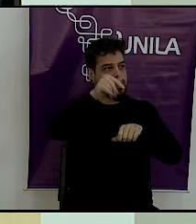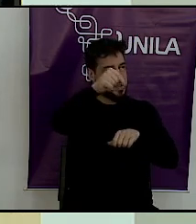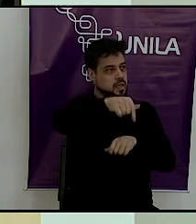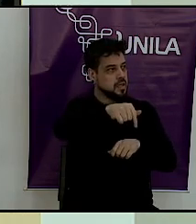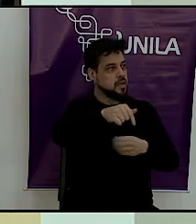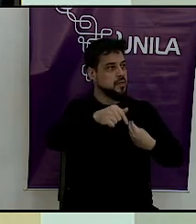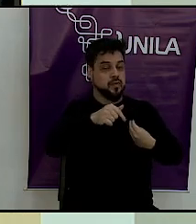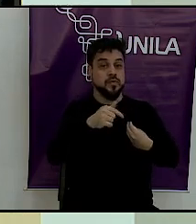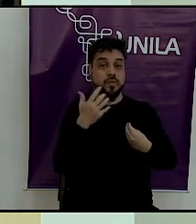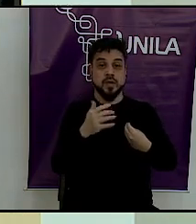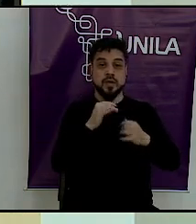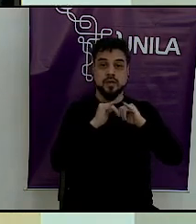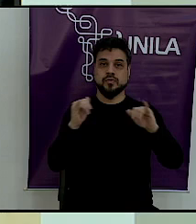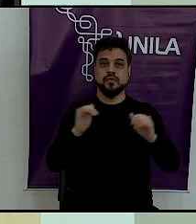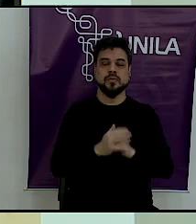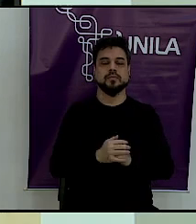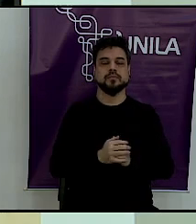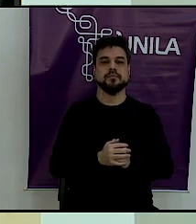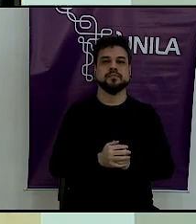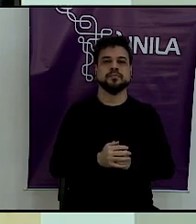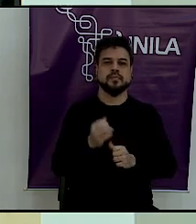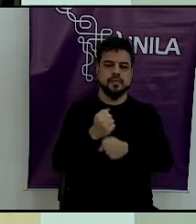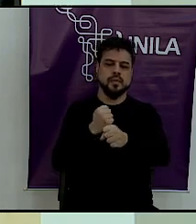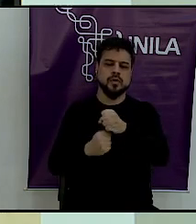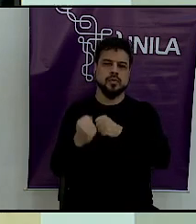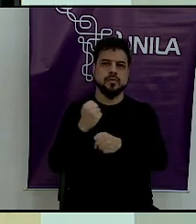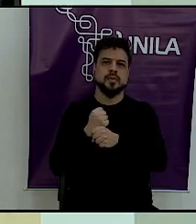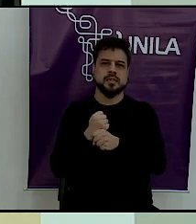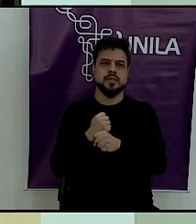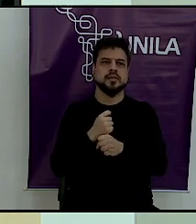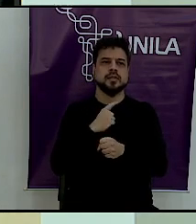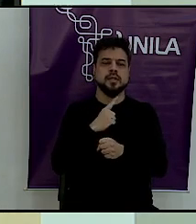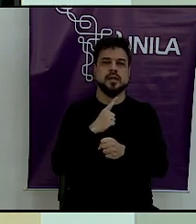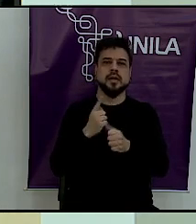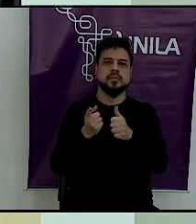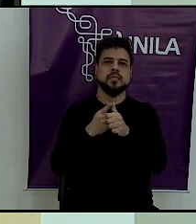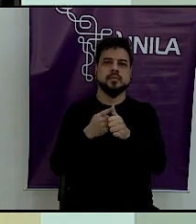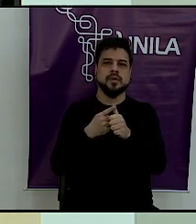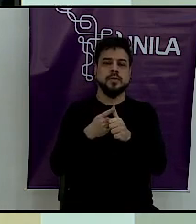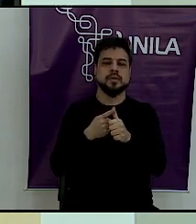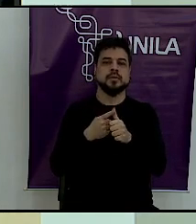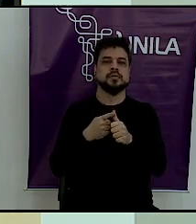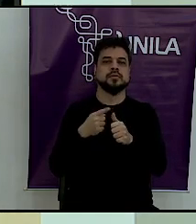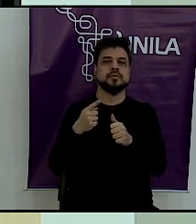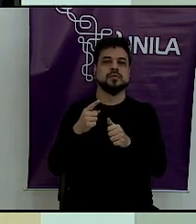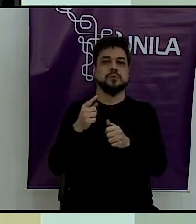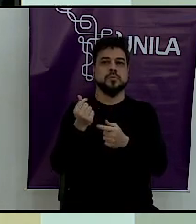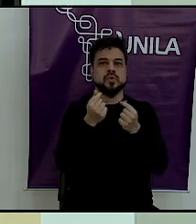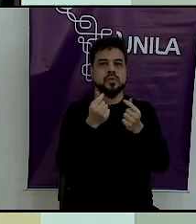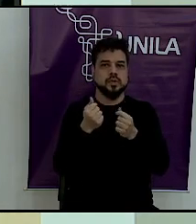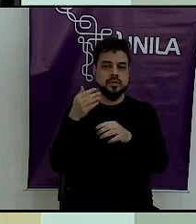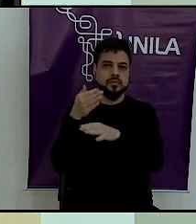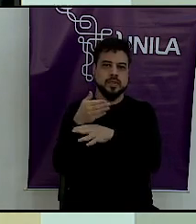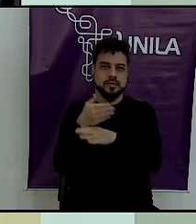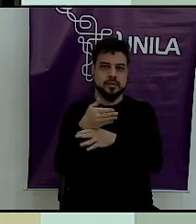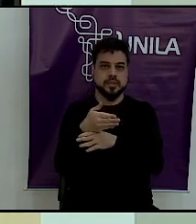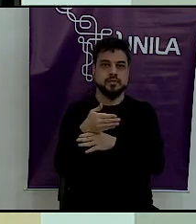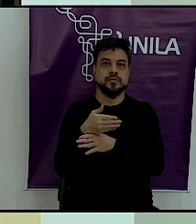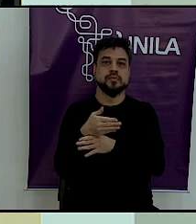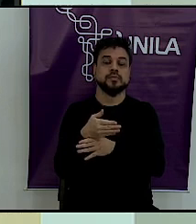das suas propostas. Então, no ano passado nós fizemos uma primeira edição do orçamento participativo, em que o nosso objetivo